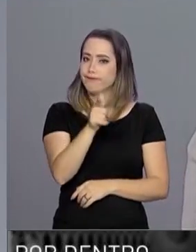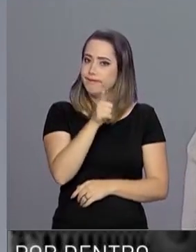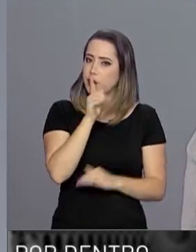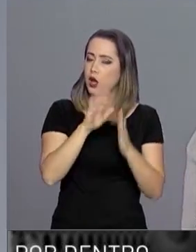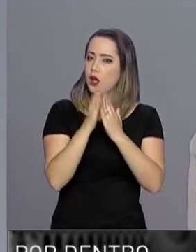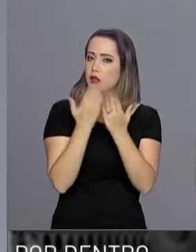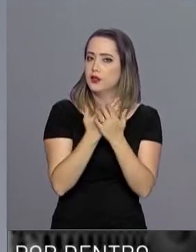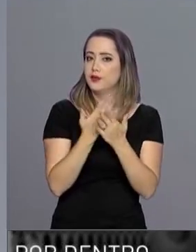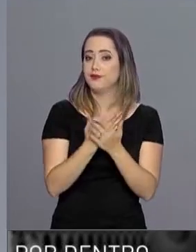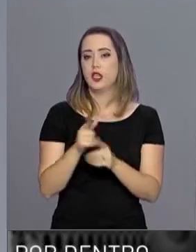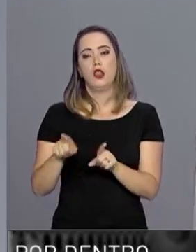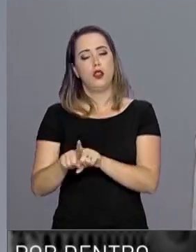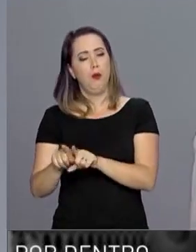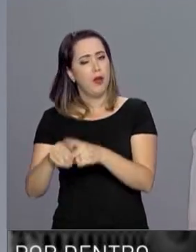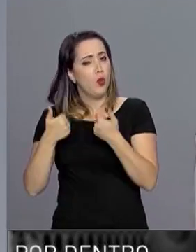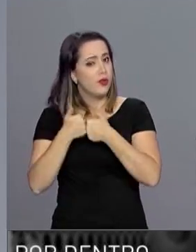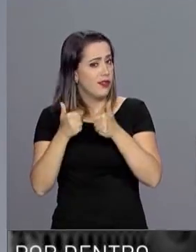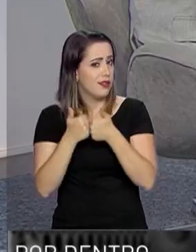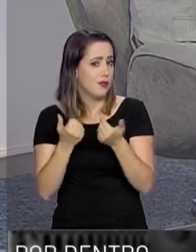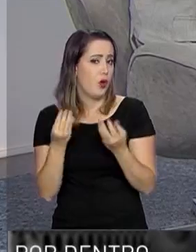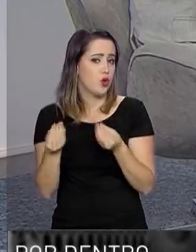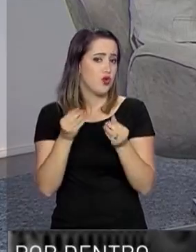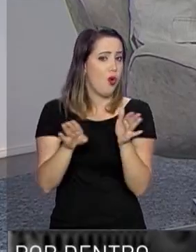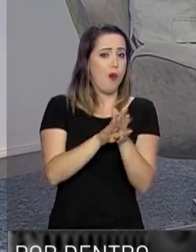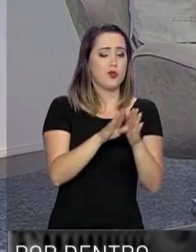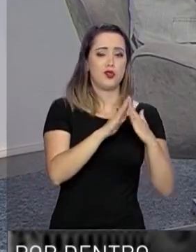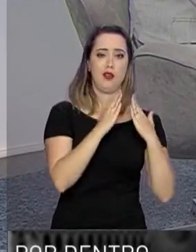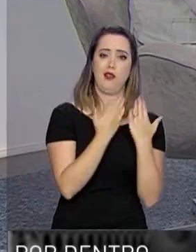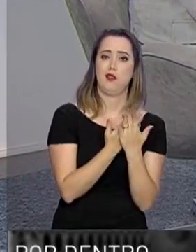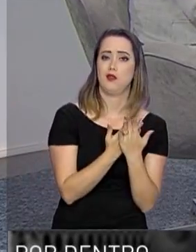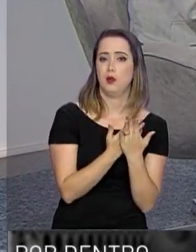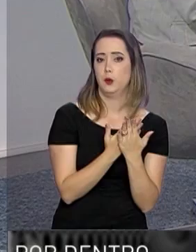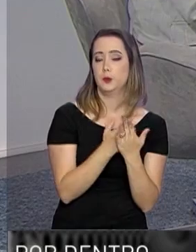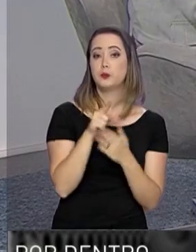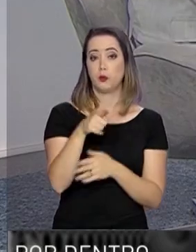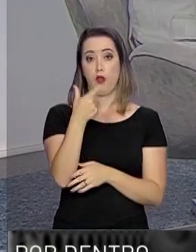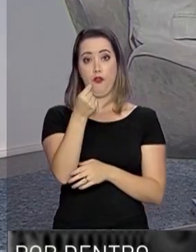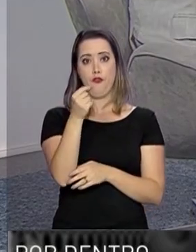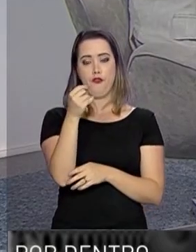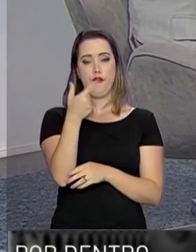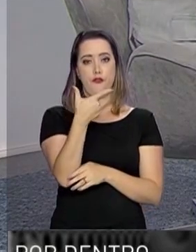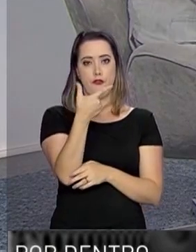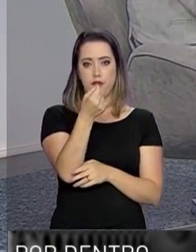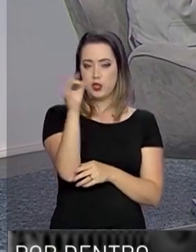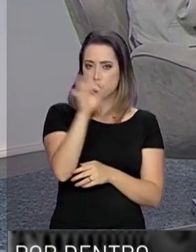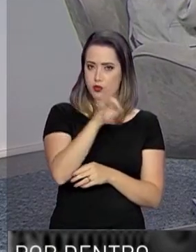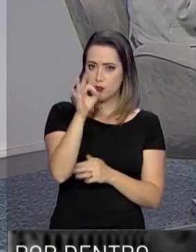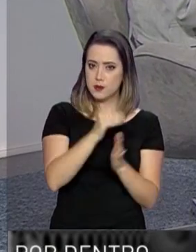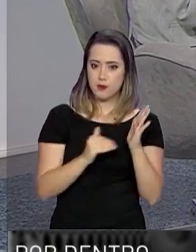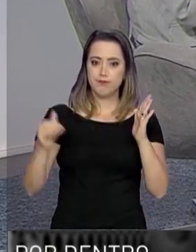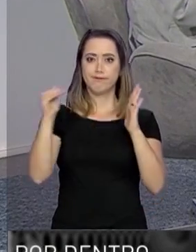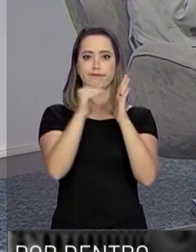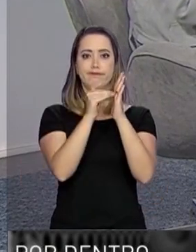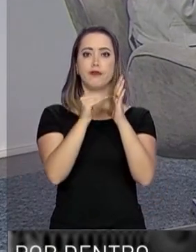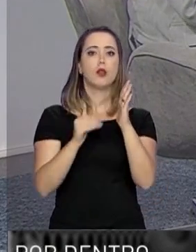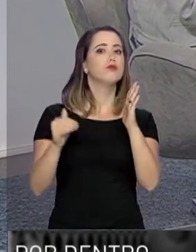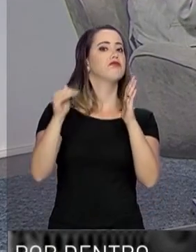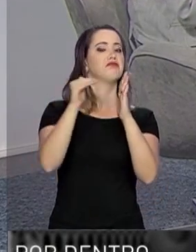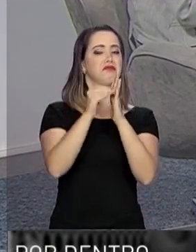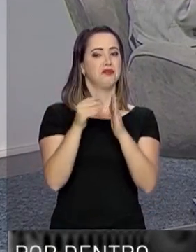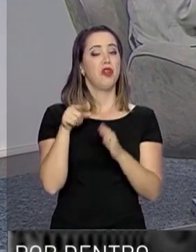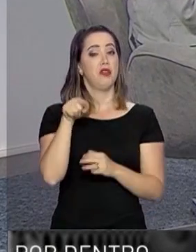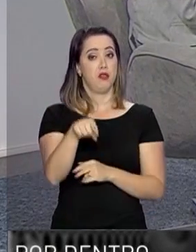o transporte elas não chegam. Foi 20% de reajuste, tanto para um quanto para outro, dado